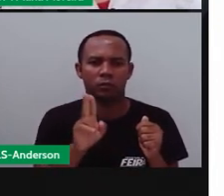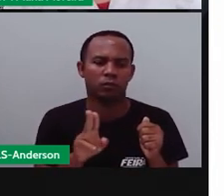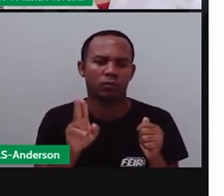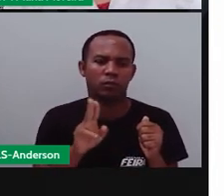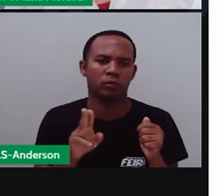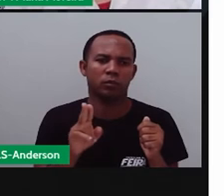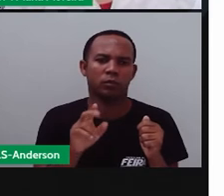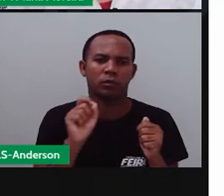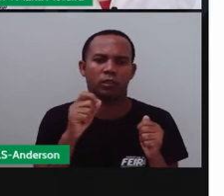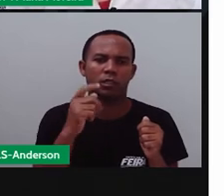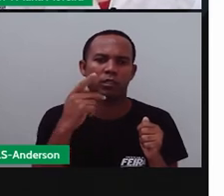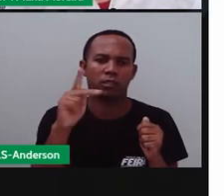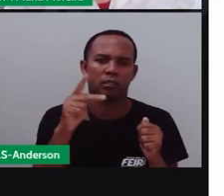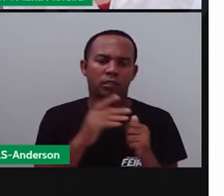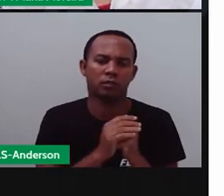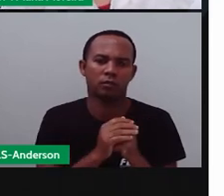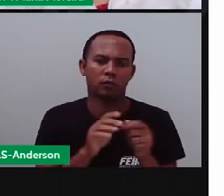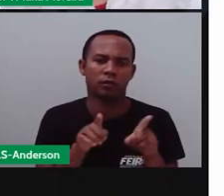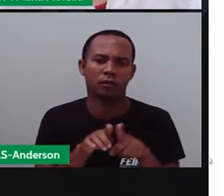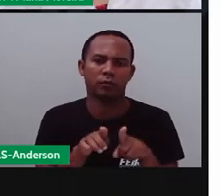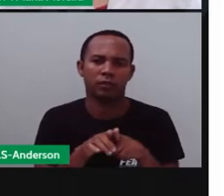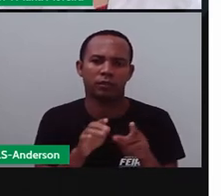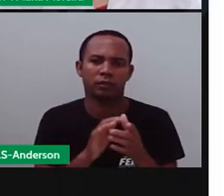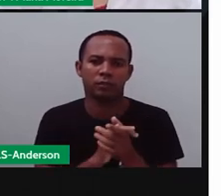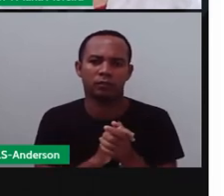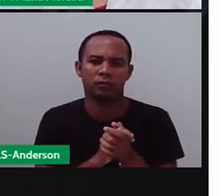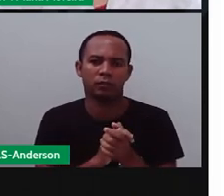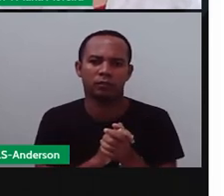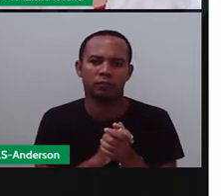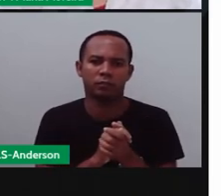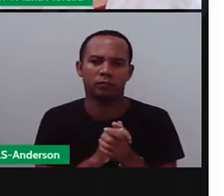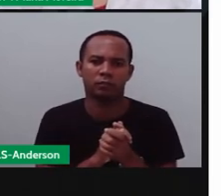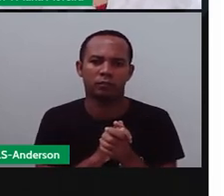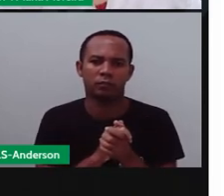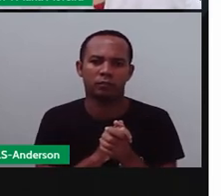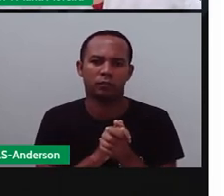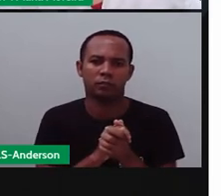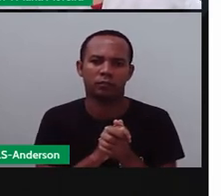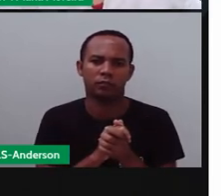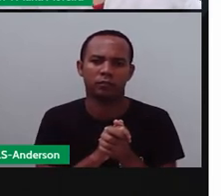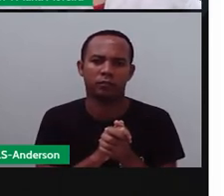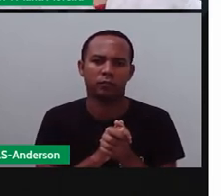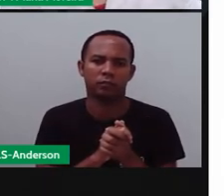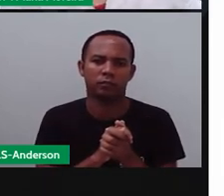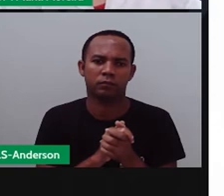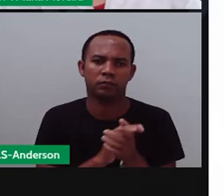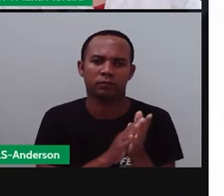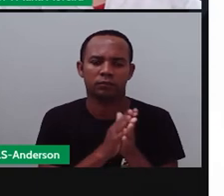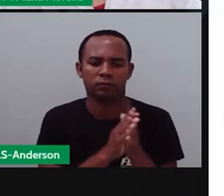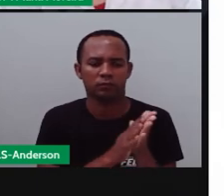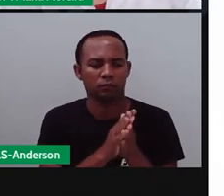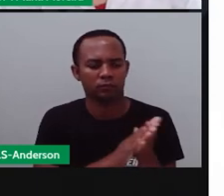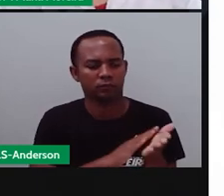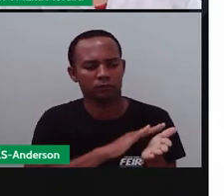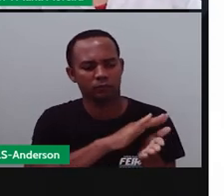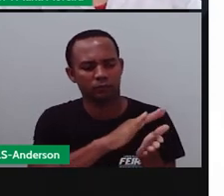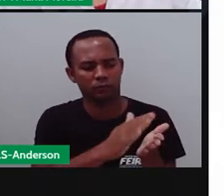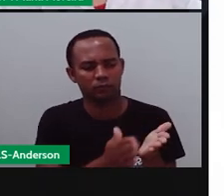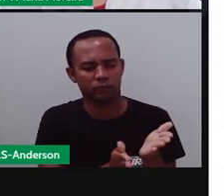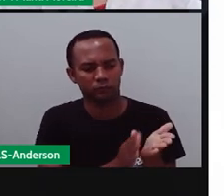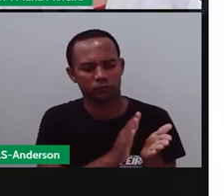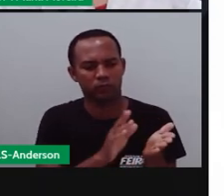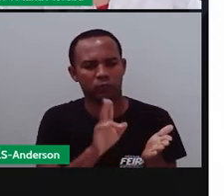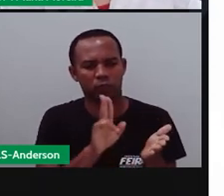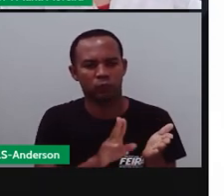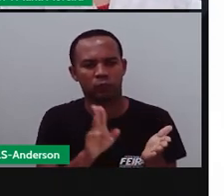margarina de sua preferência, por exemplo. Aí é um conselho. Estou mandando você untar com margarina, mas o conselho é: use uma de